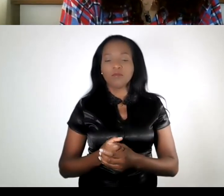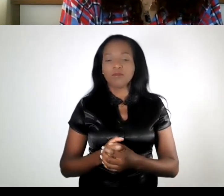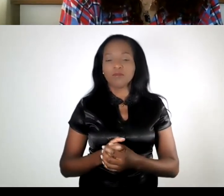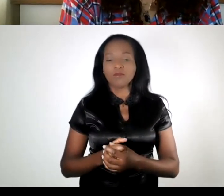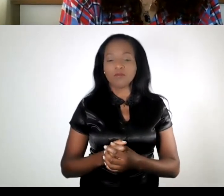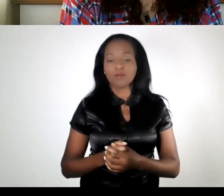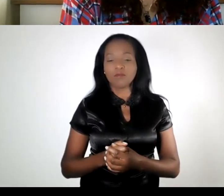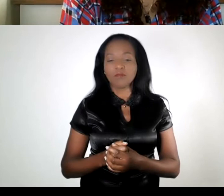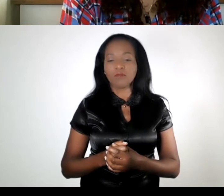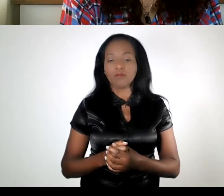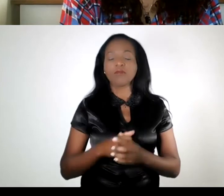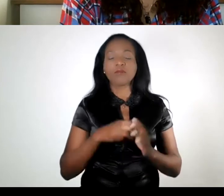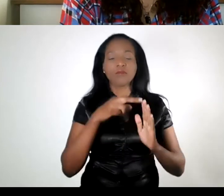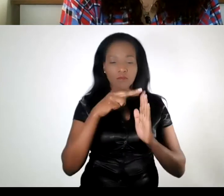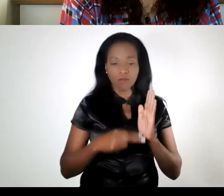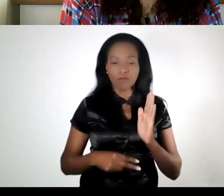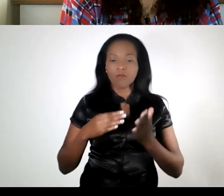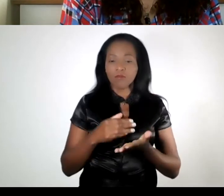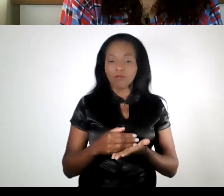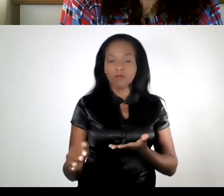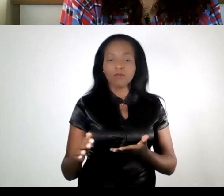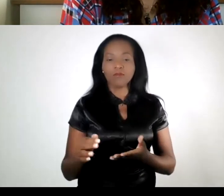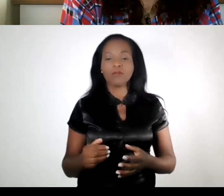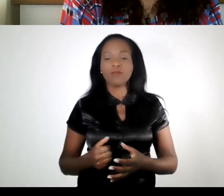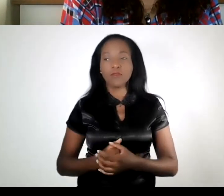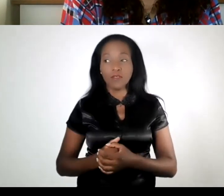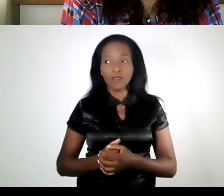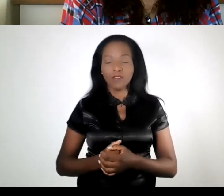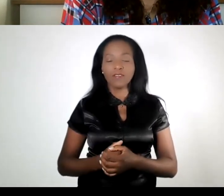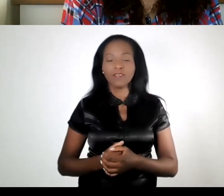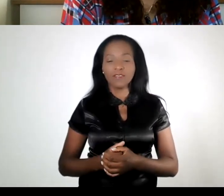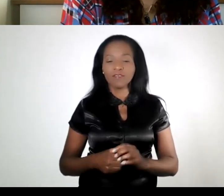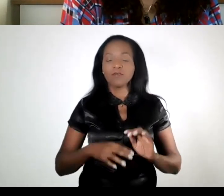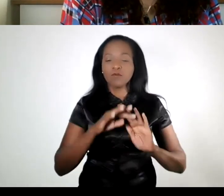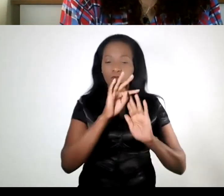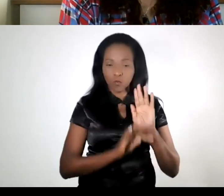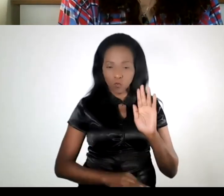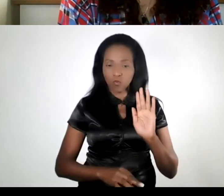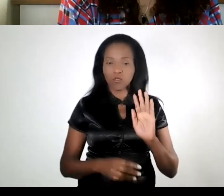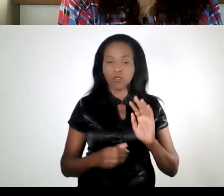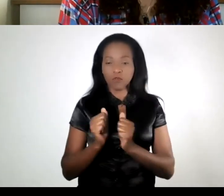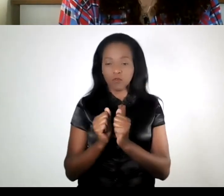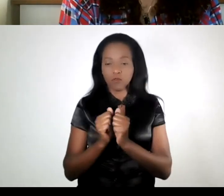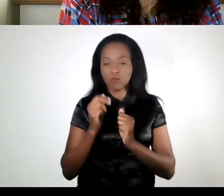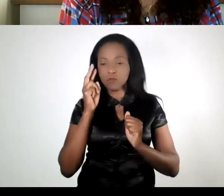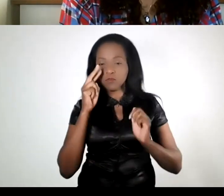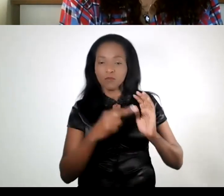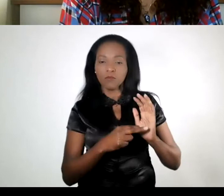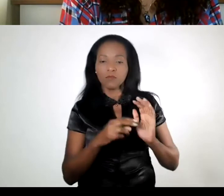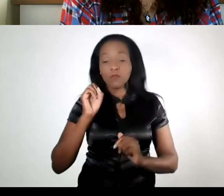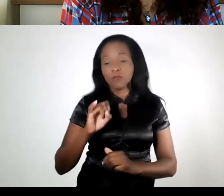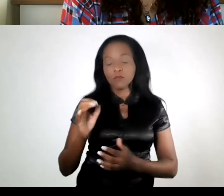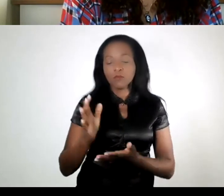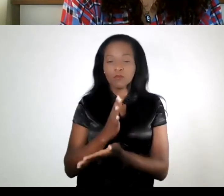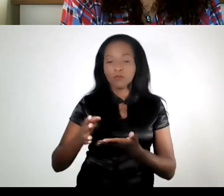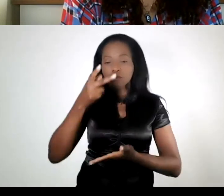Então, vamos à leitura, minha gente. Vou colocar o texto aqui para acompanhar. Se alguém